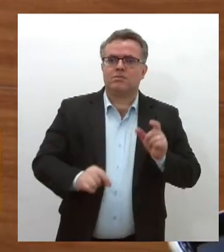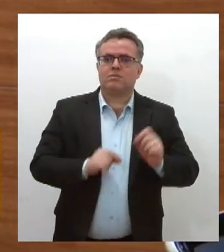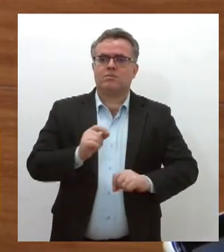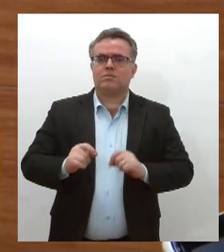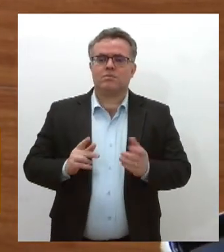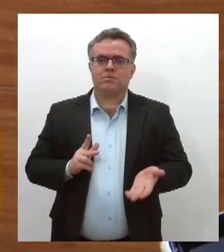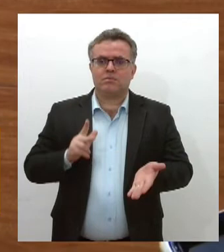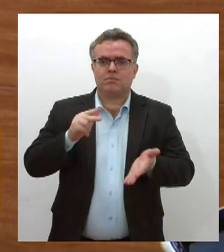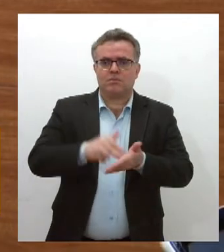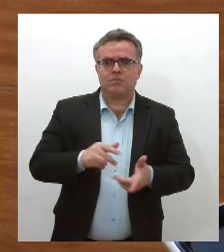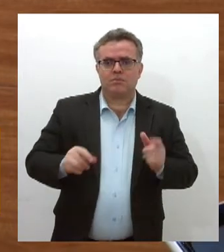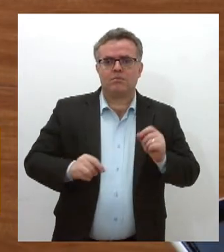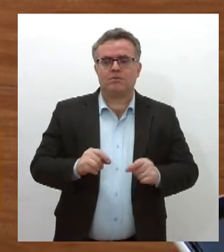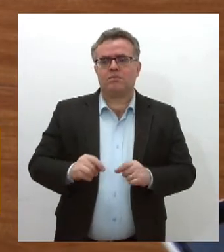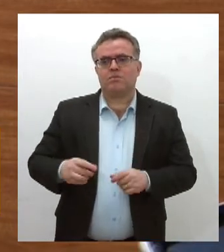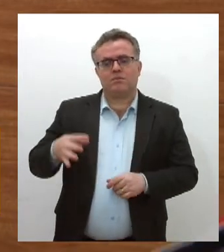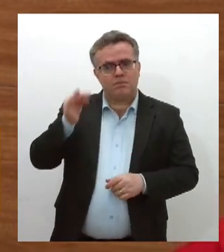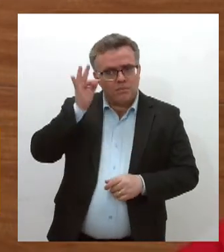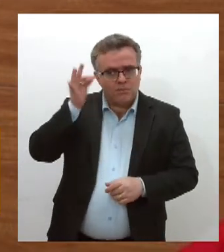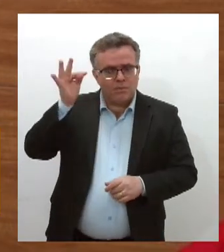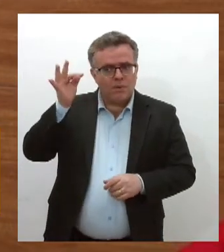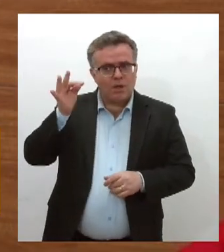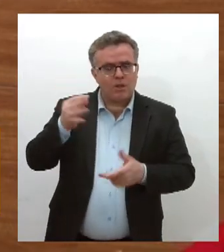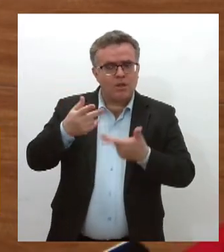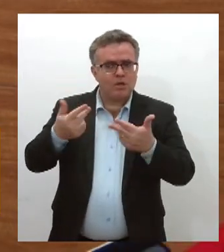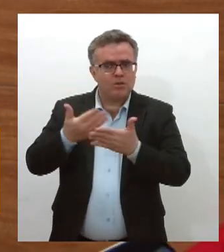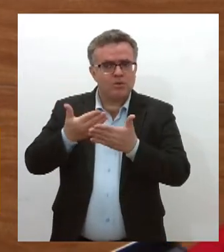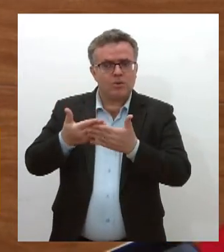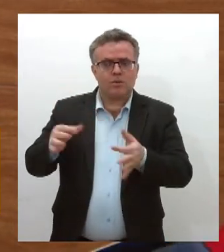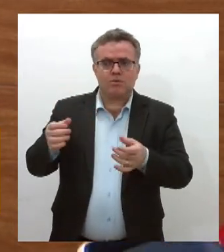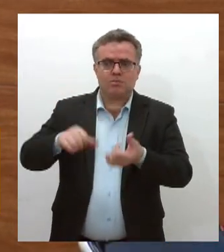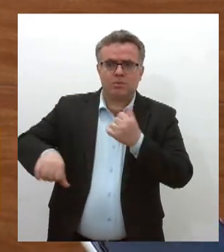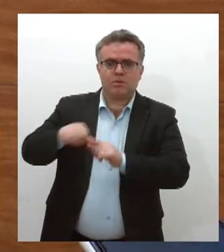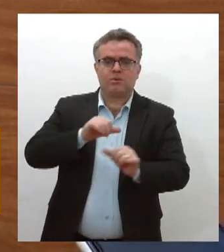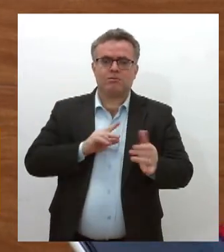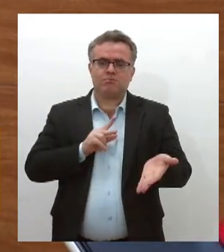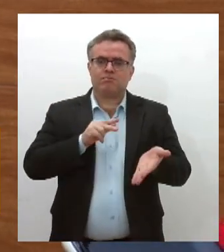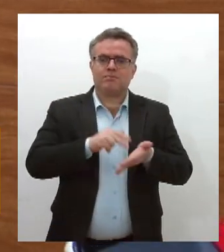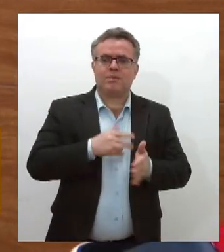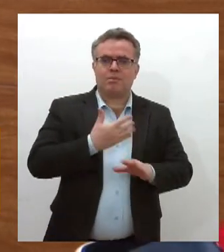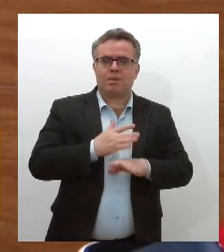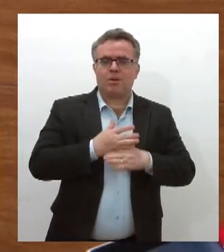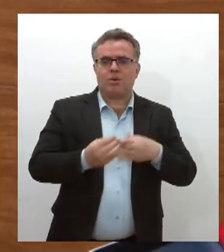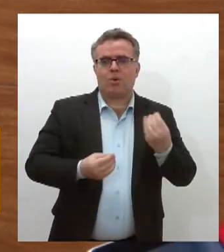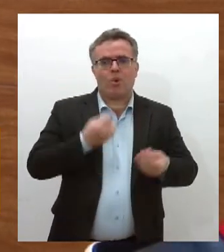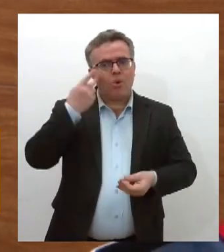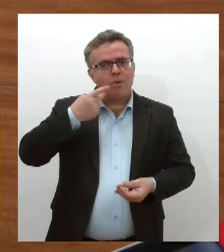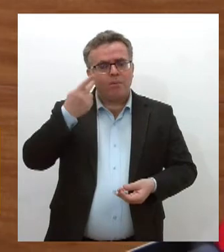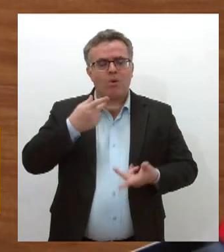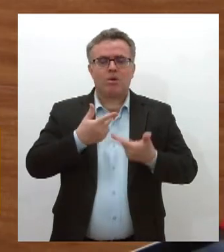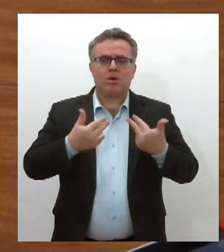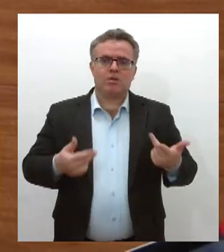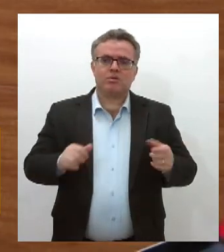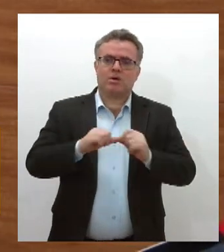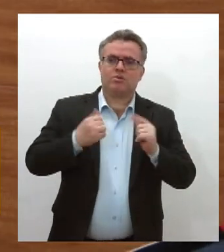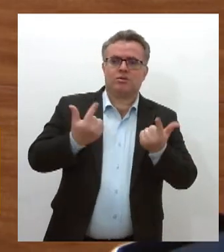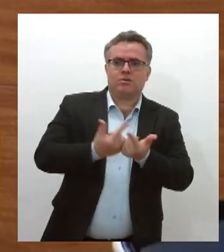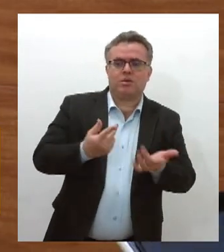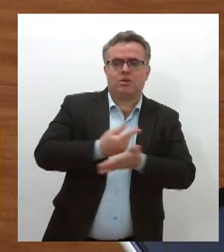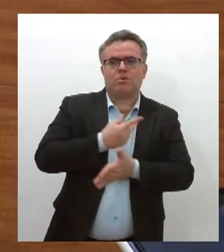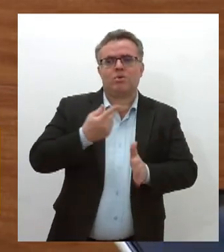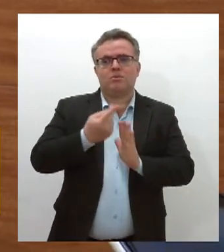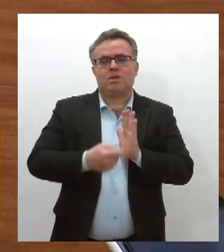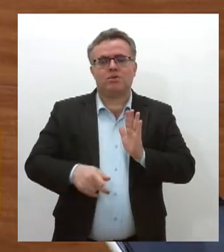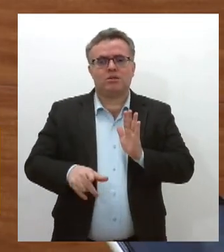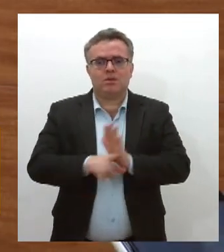da teoria, né? E vem conhecer realmente aqui a prática, né? Como é que funciona o legislativo, né? Os projetos que são aprovados aqui. Então é